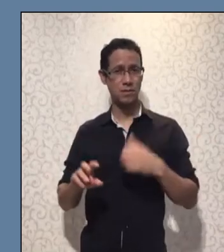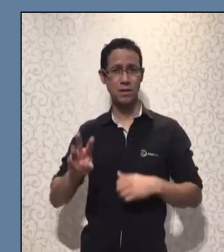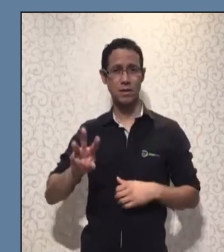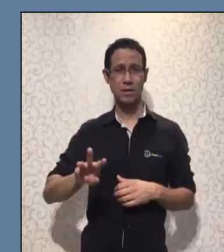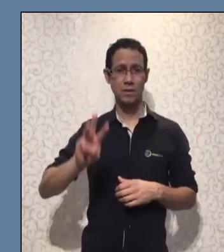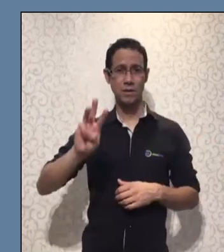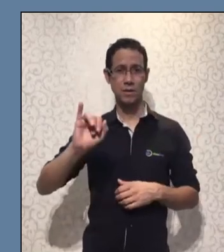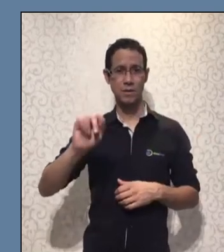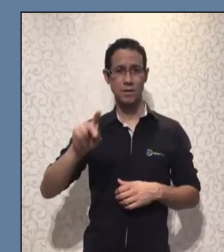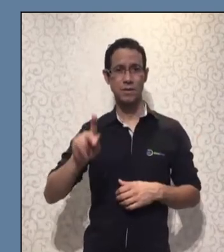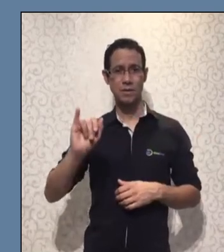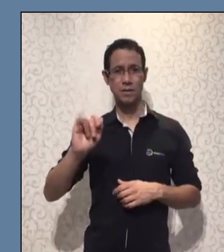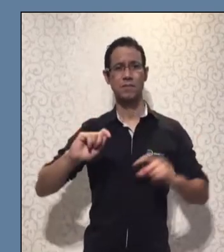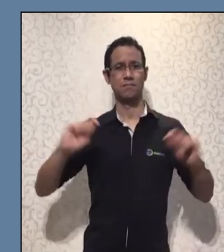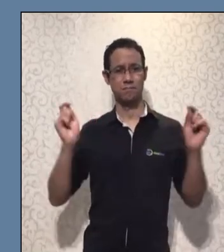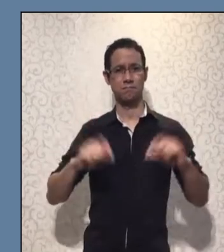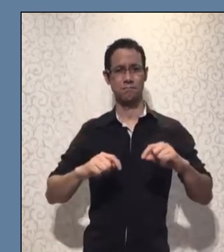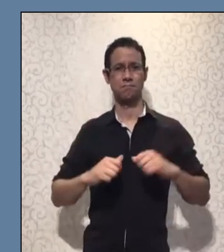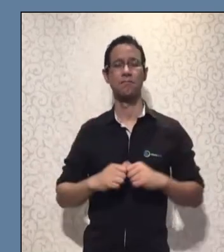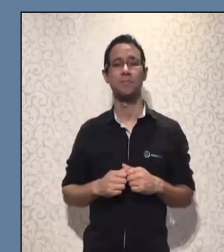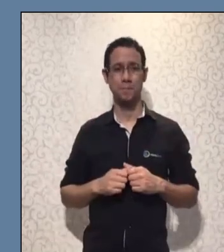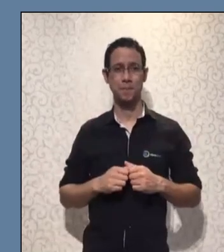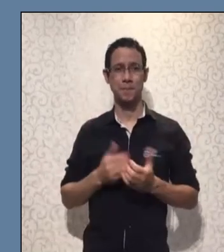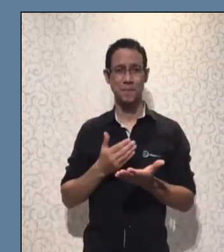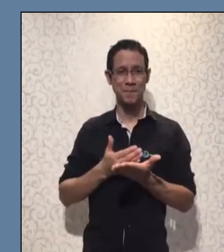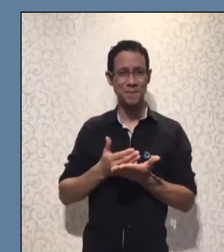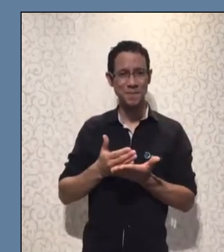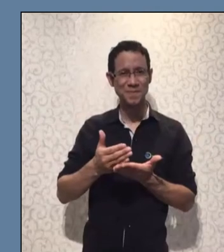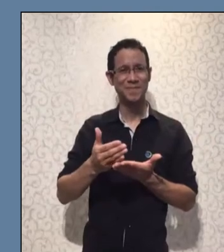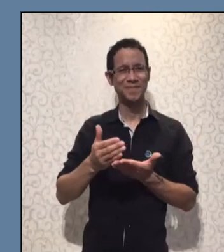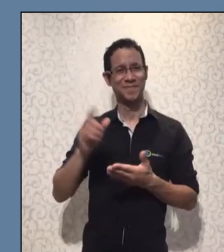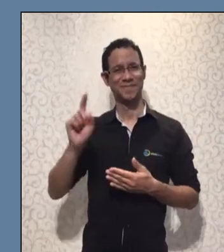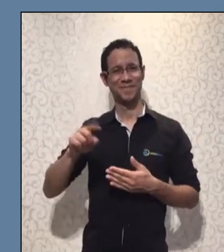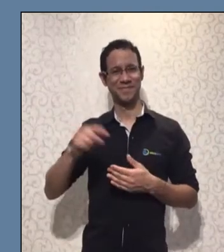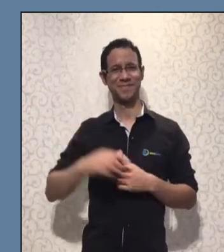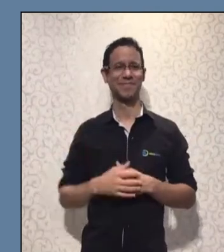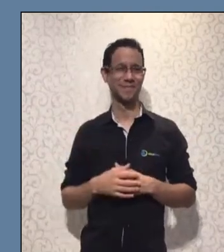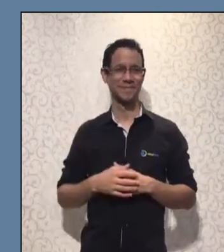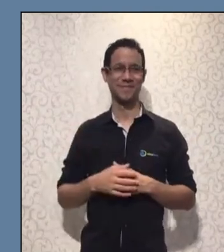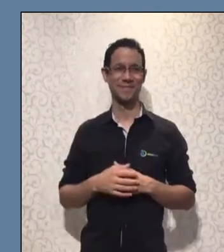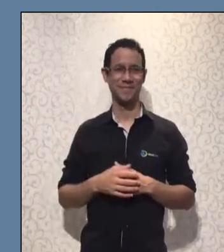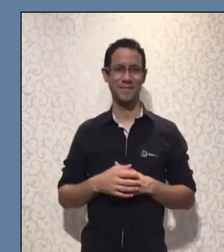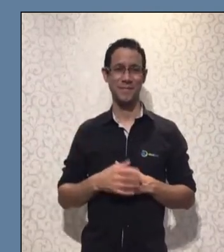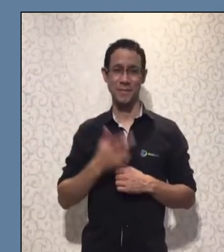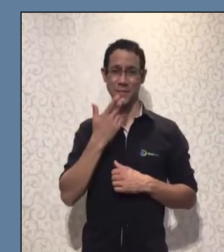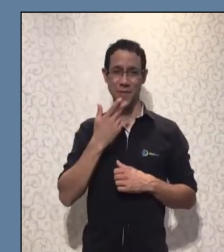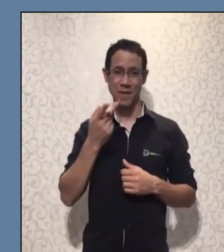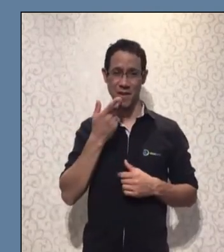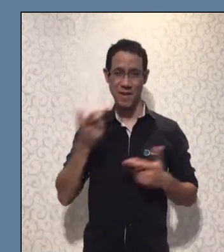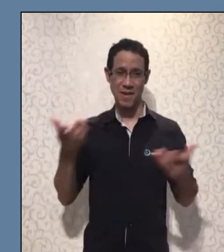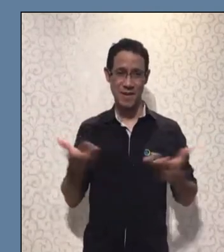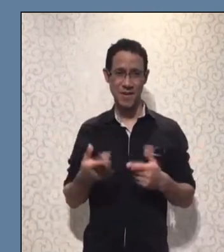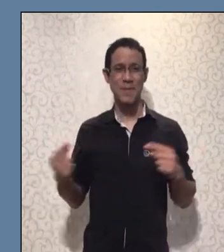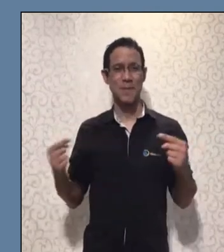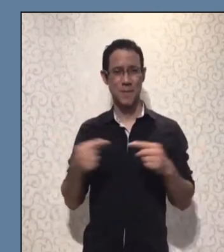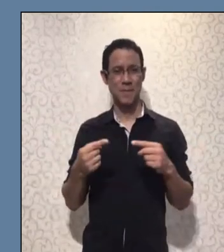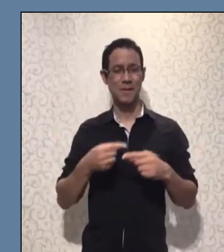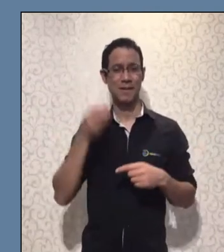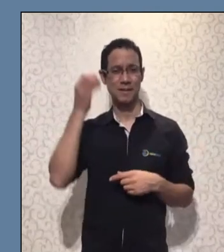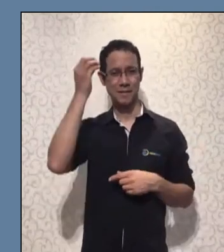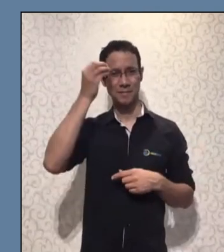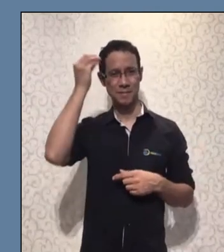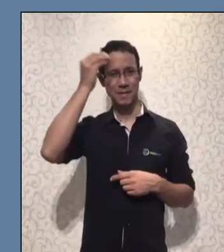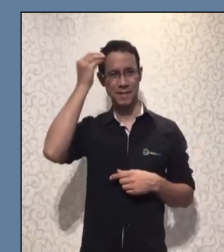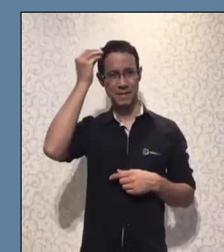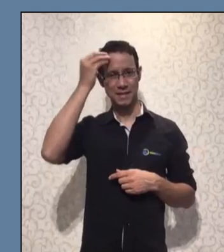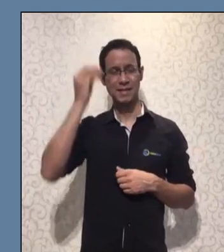plataforma, né. Então, começando, eu acho que é isso que de pronto eu posso dizer sobre essa experiência, falando muito desse